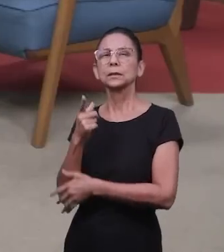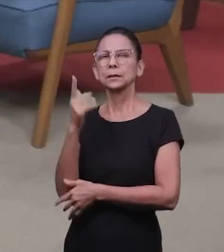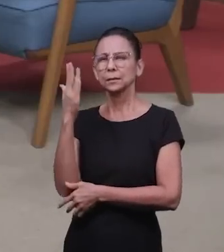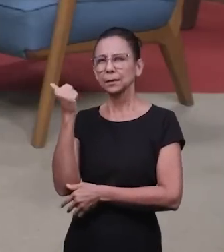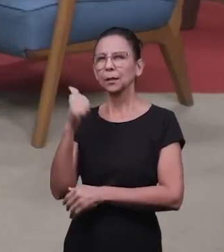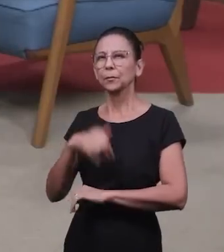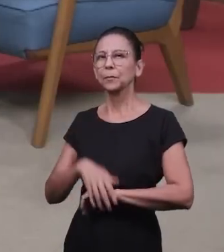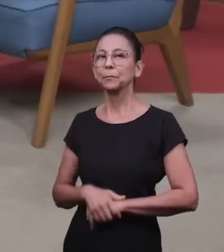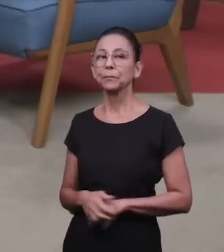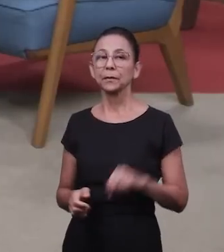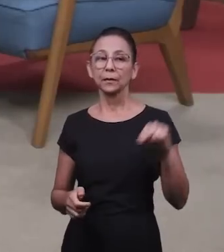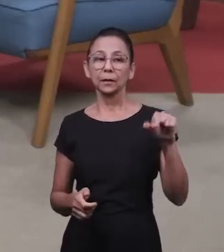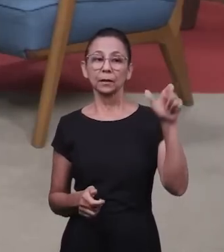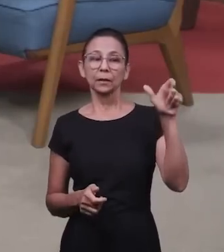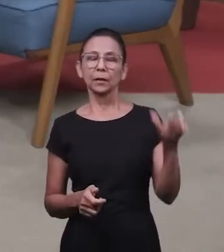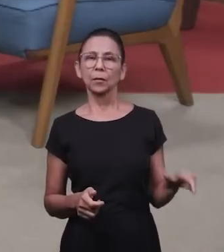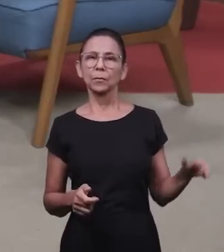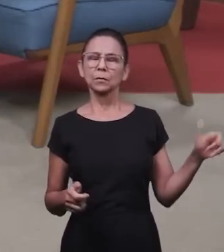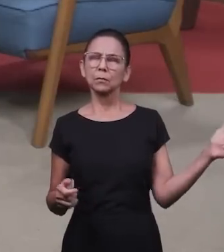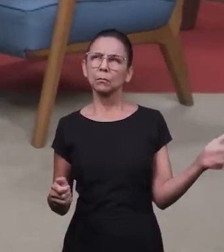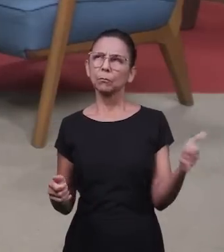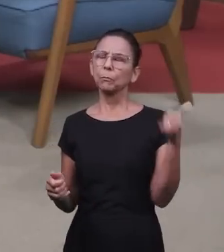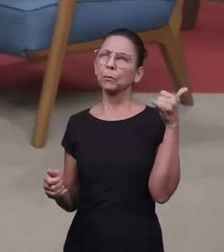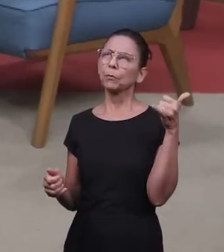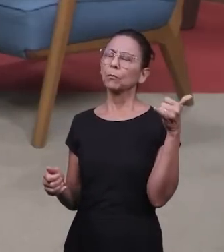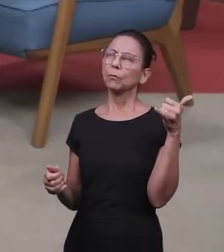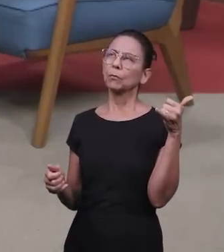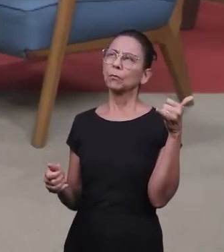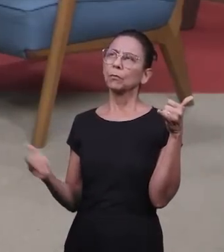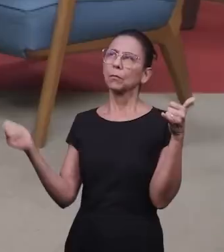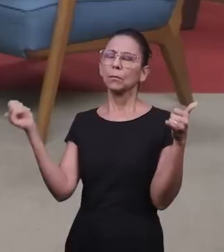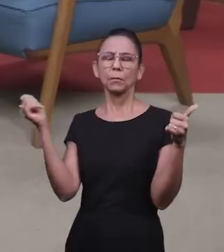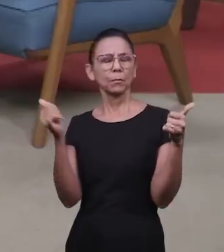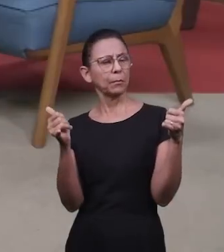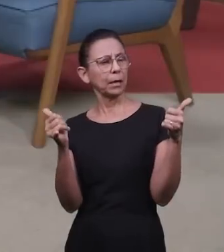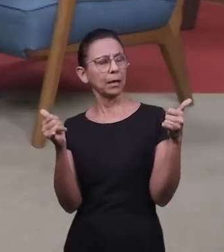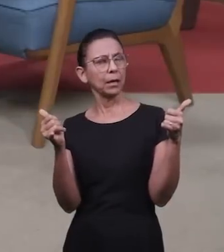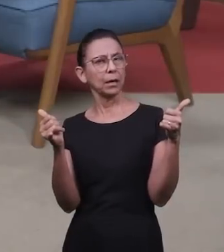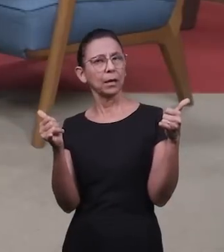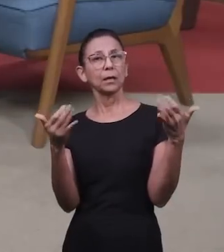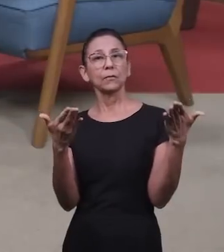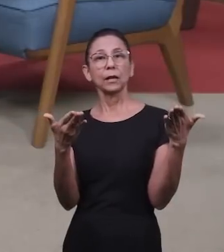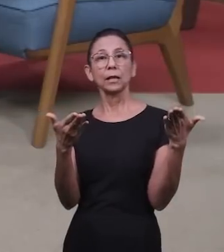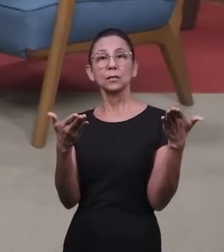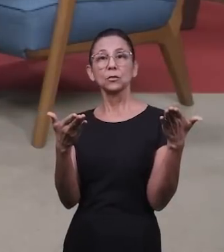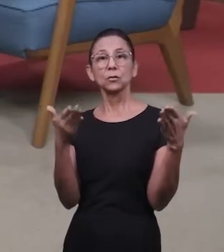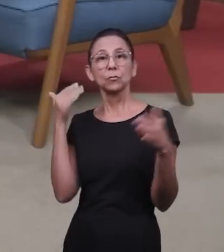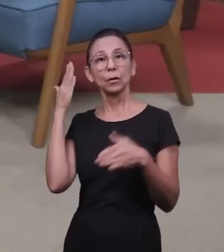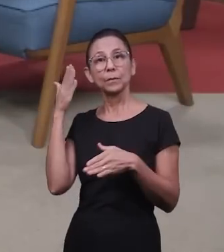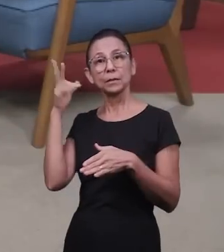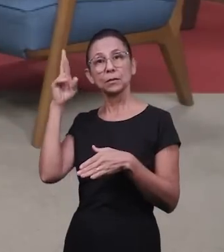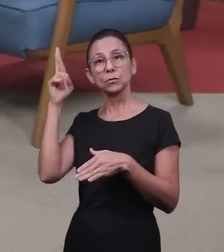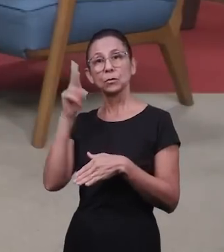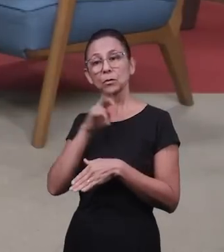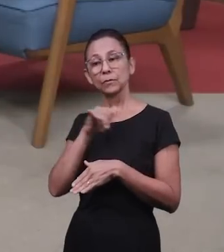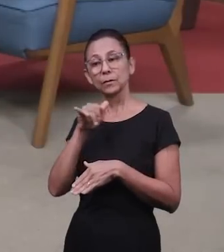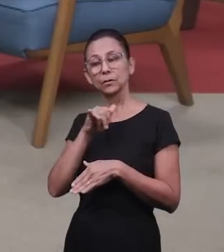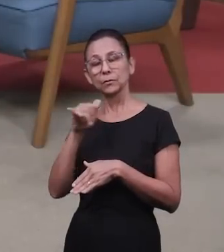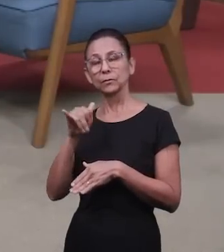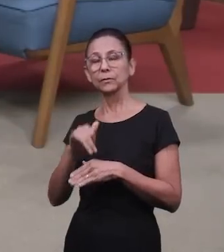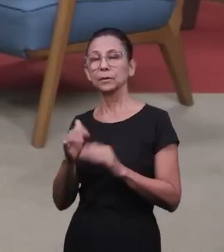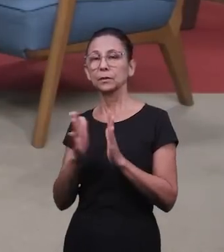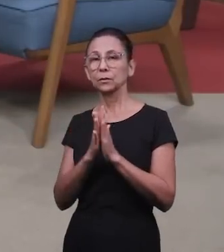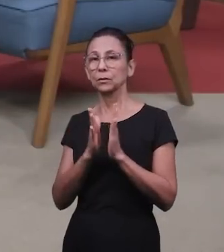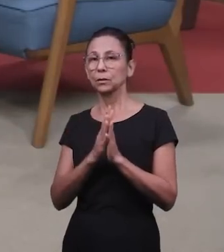acontecer? Alguém vai te atender e vai te ouvir, vai transmitir uma palavra da parte do Senhor para a sua vida e também vai